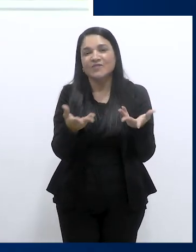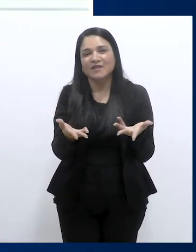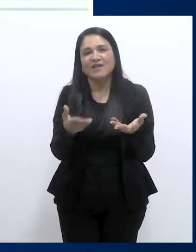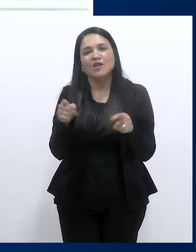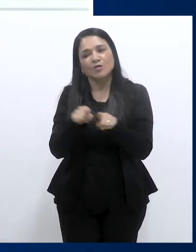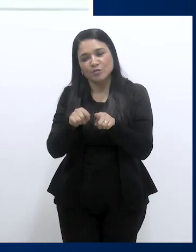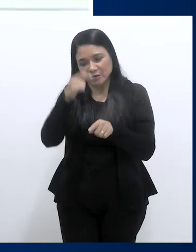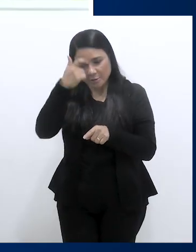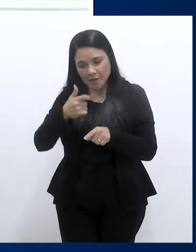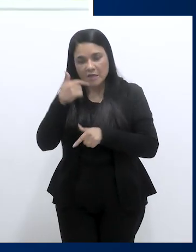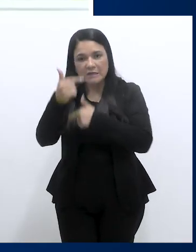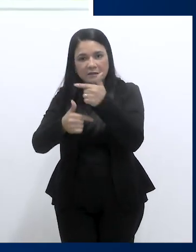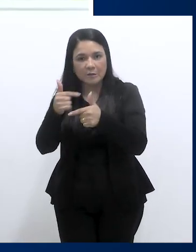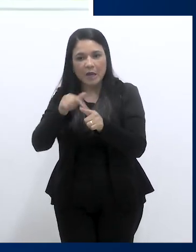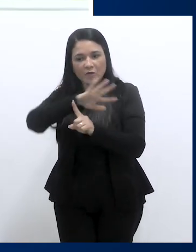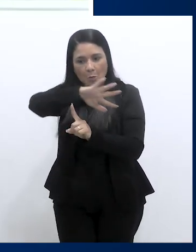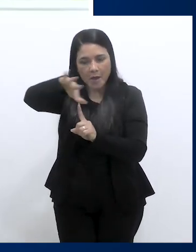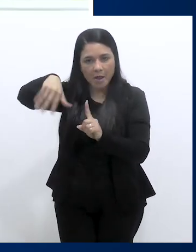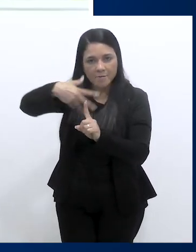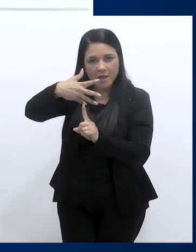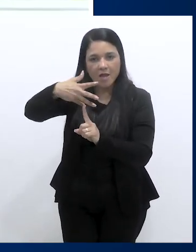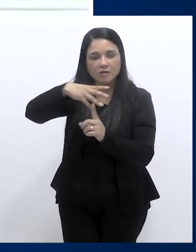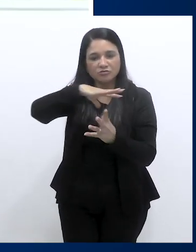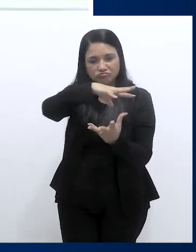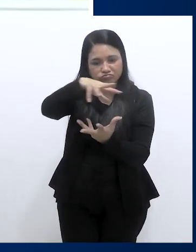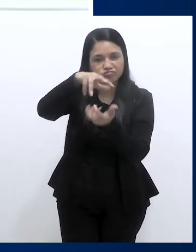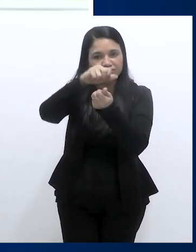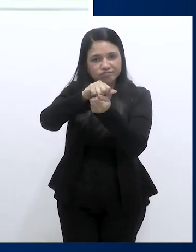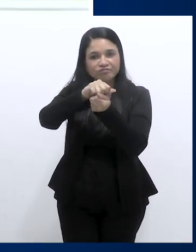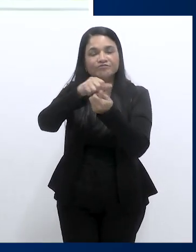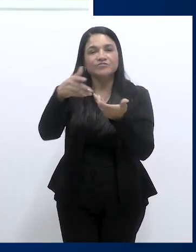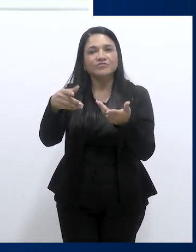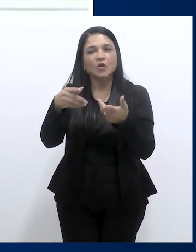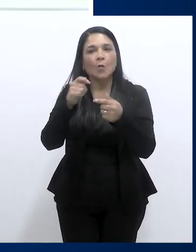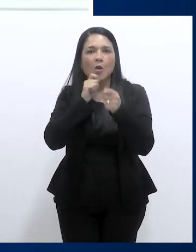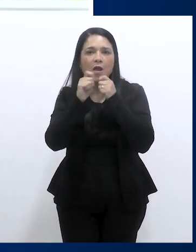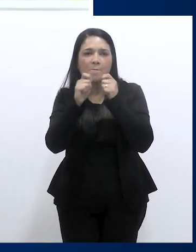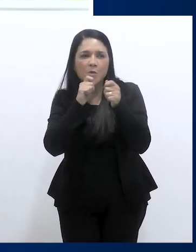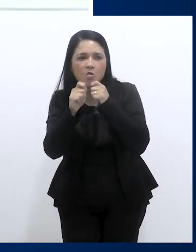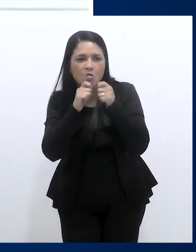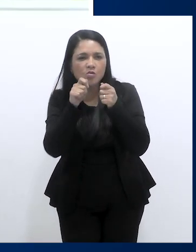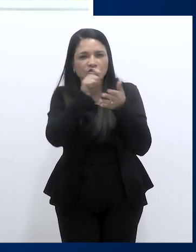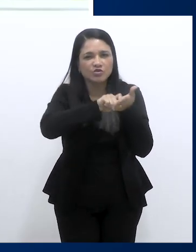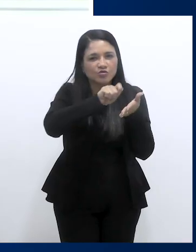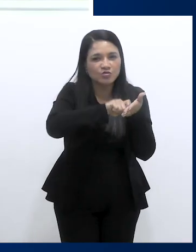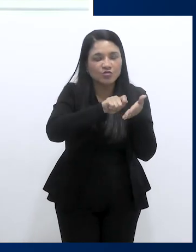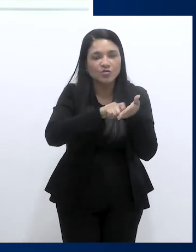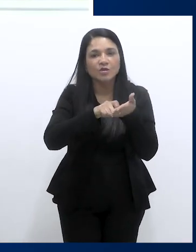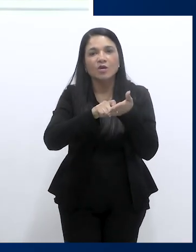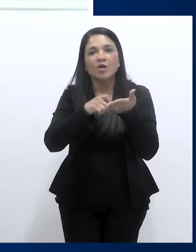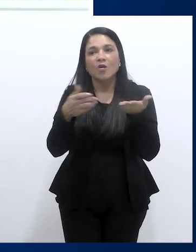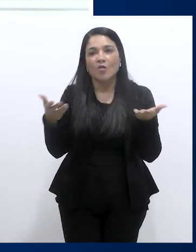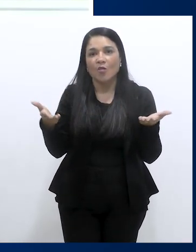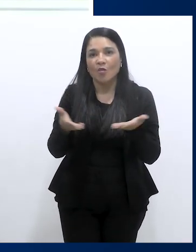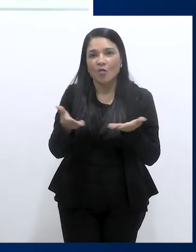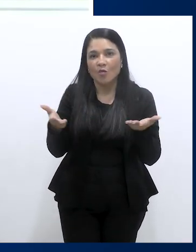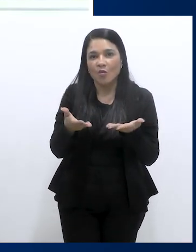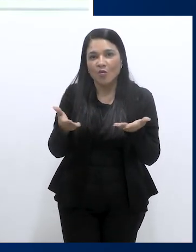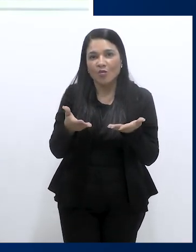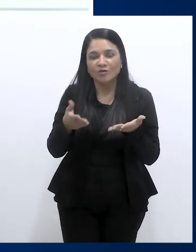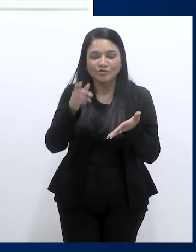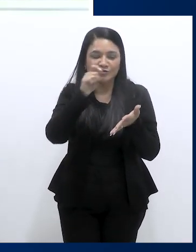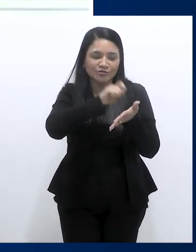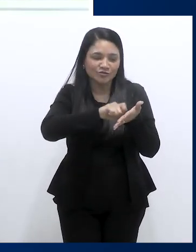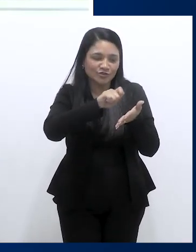que também trabalhava só com a questão, né, de meio ambiente, como repórter, como escritora, mas só